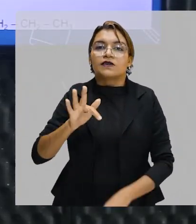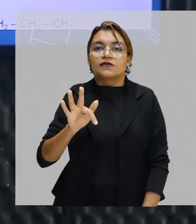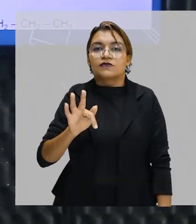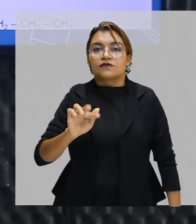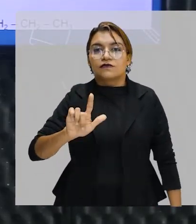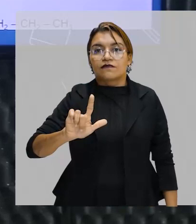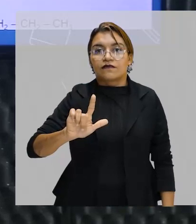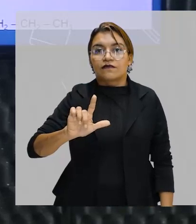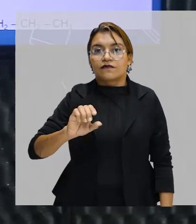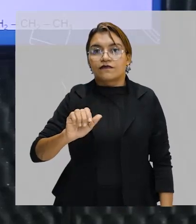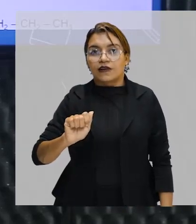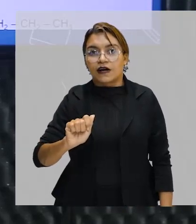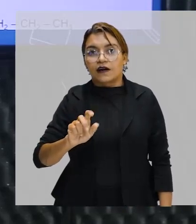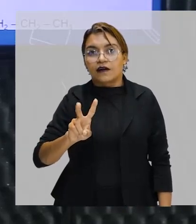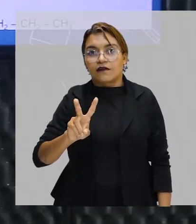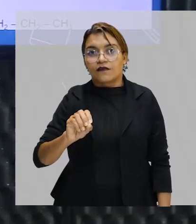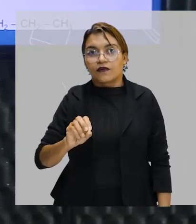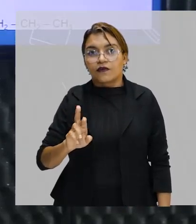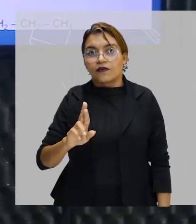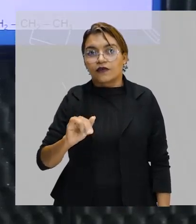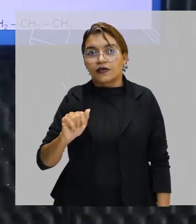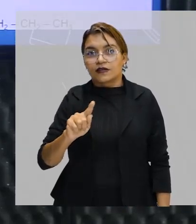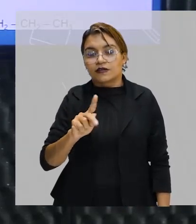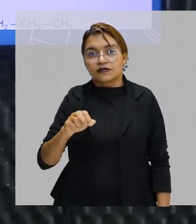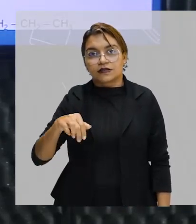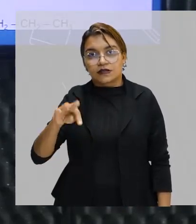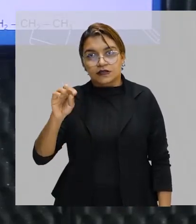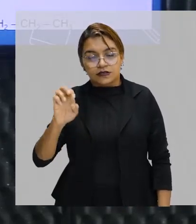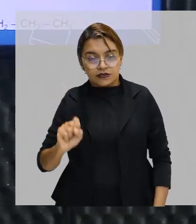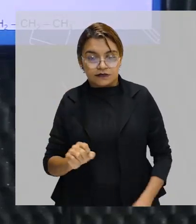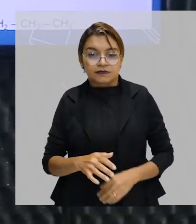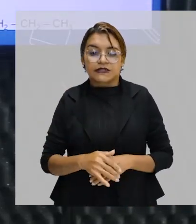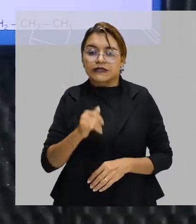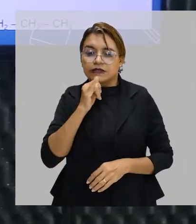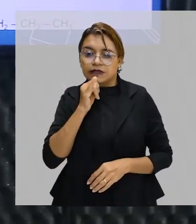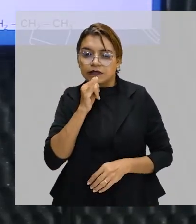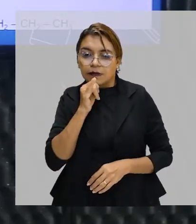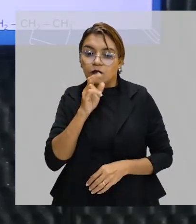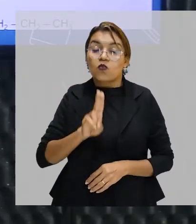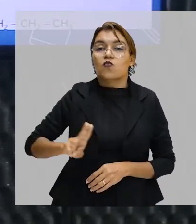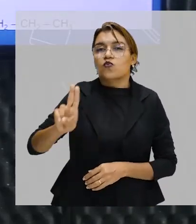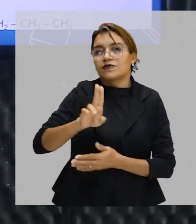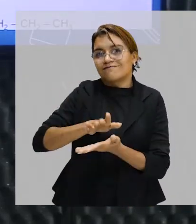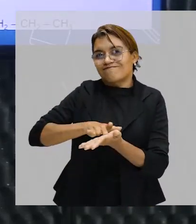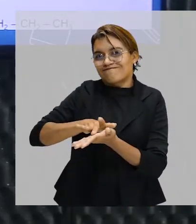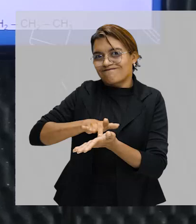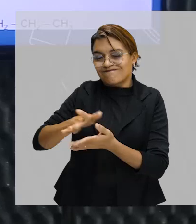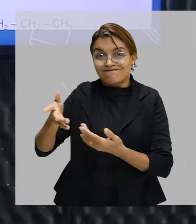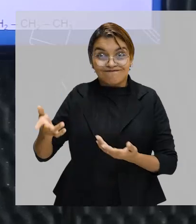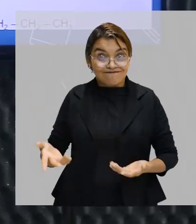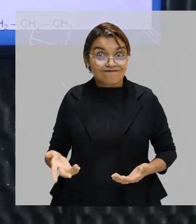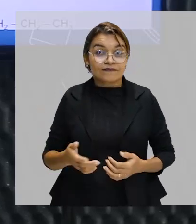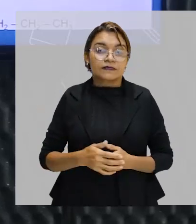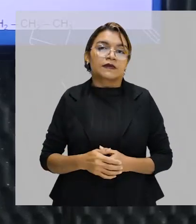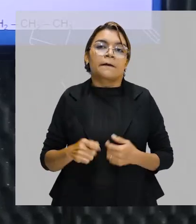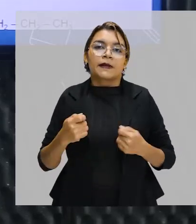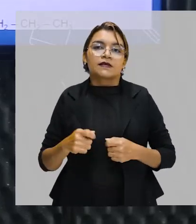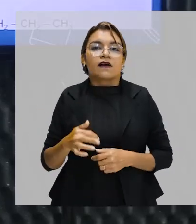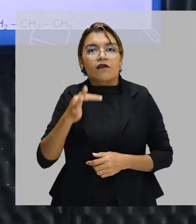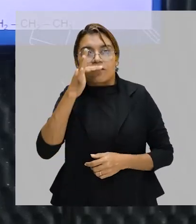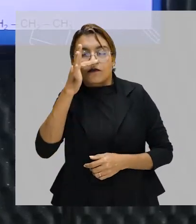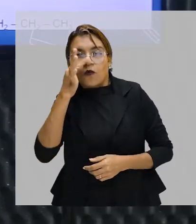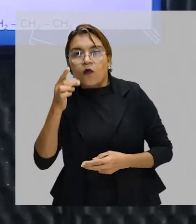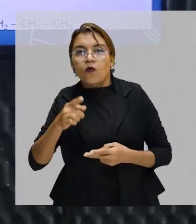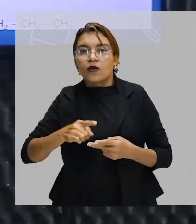que são produzidos artificialmente, certo? Até porque a gente precisaria de muito das flores,